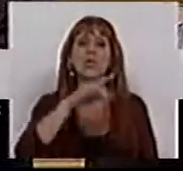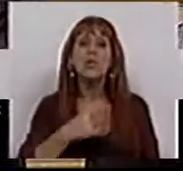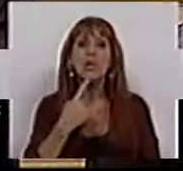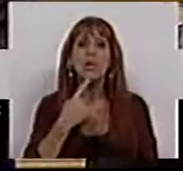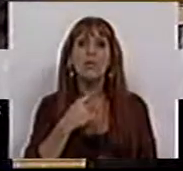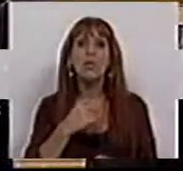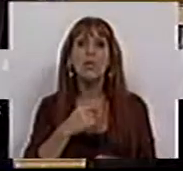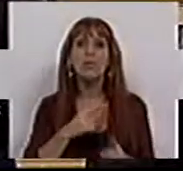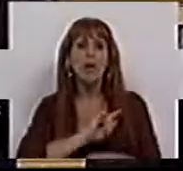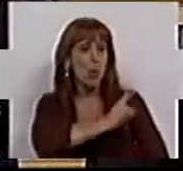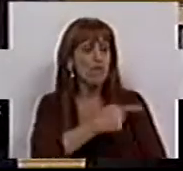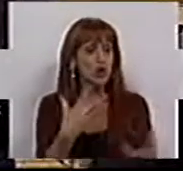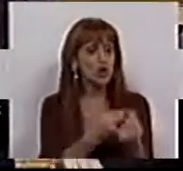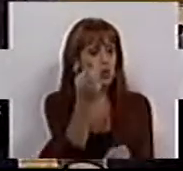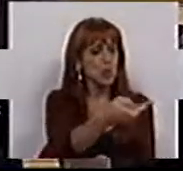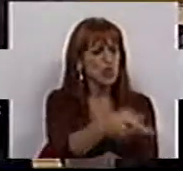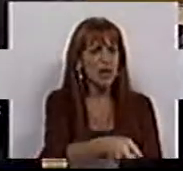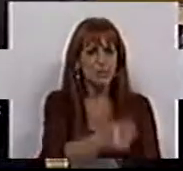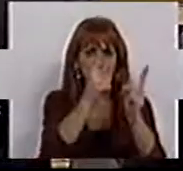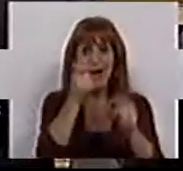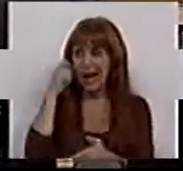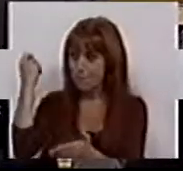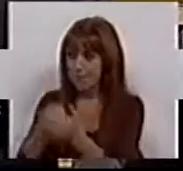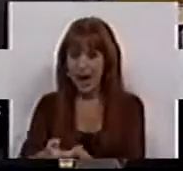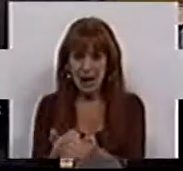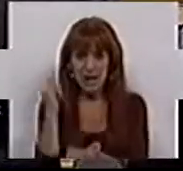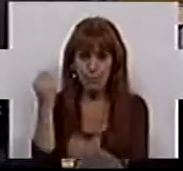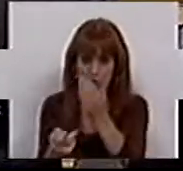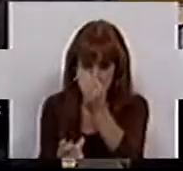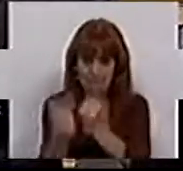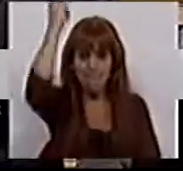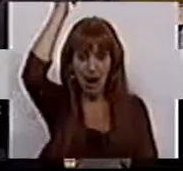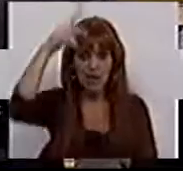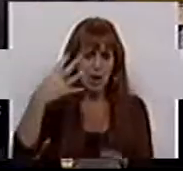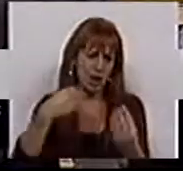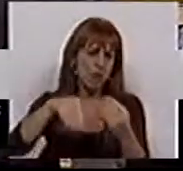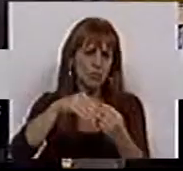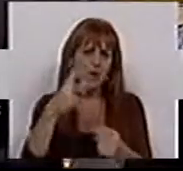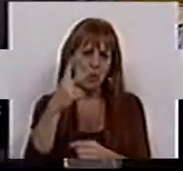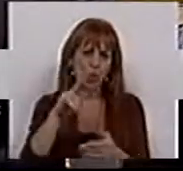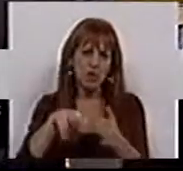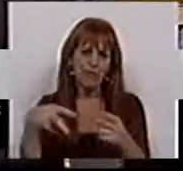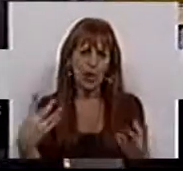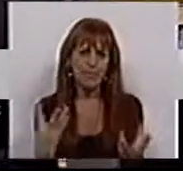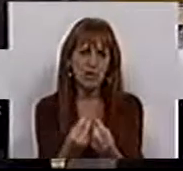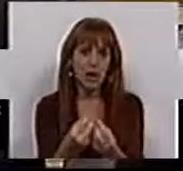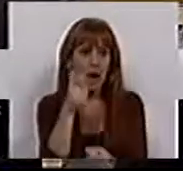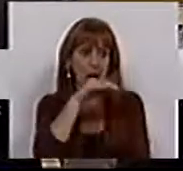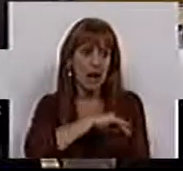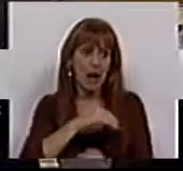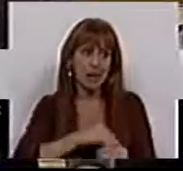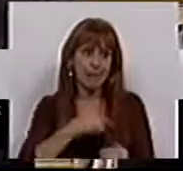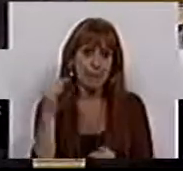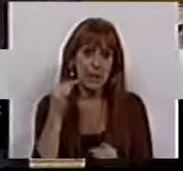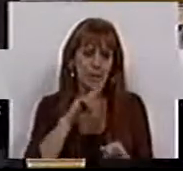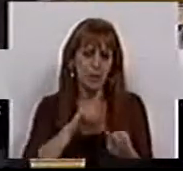é muito forte, é com os mais frágeis, porque quem vai pagar mais impostos, somando as duas reformas, é quem ganha o